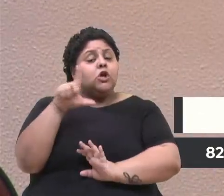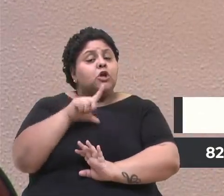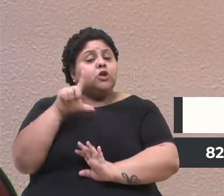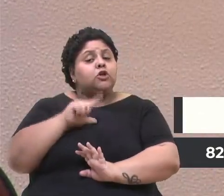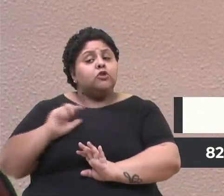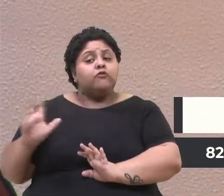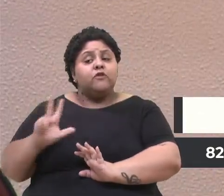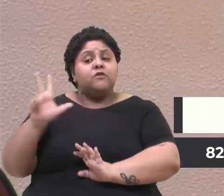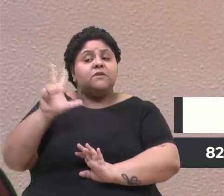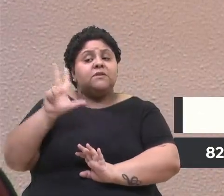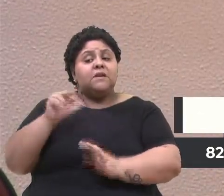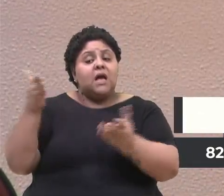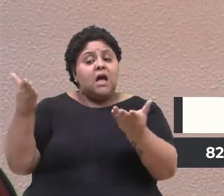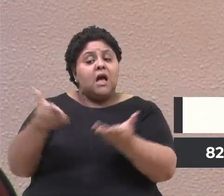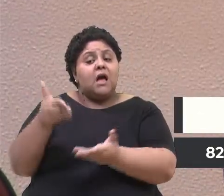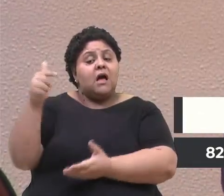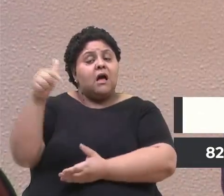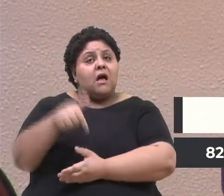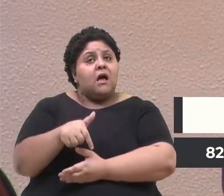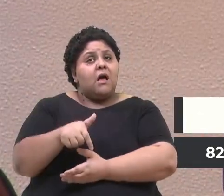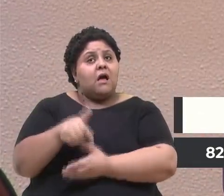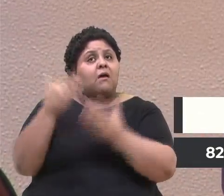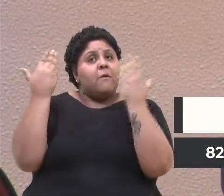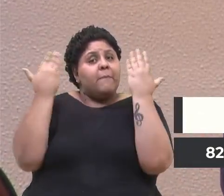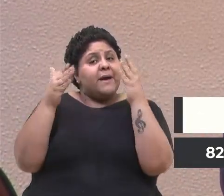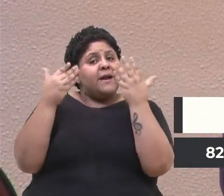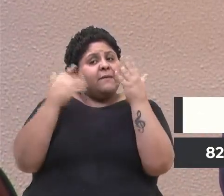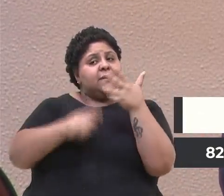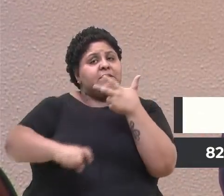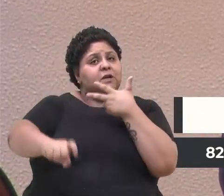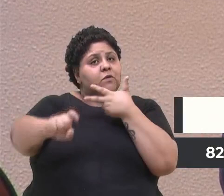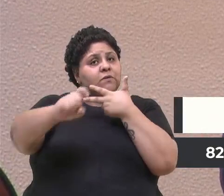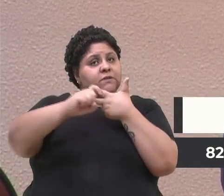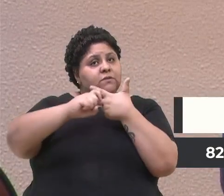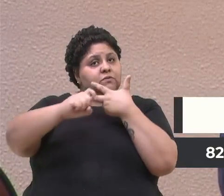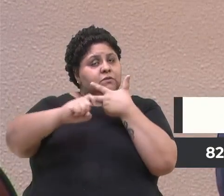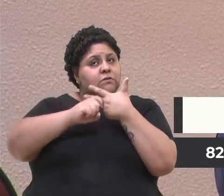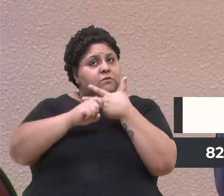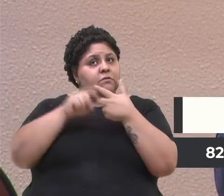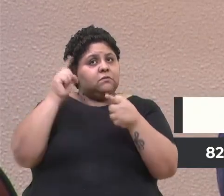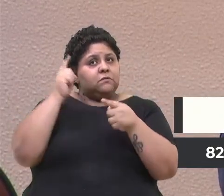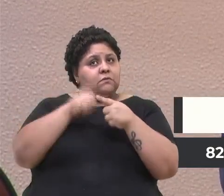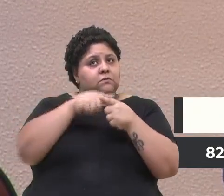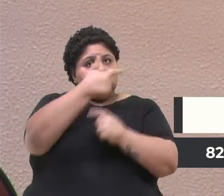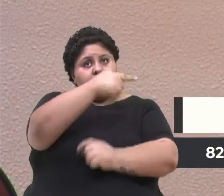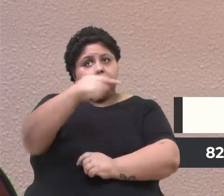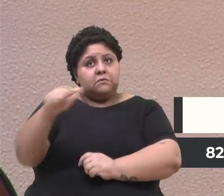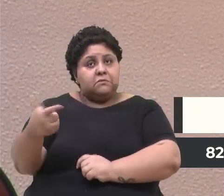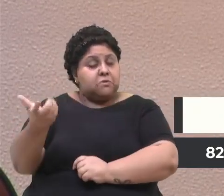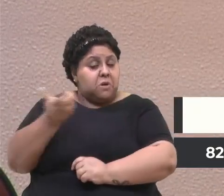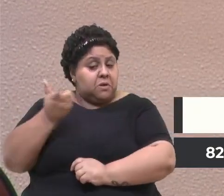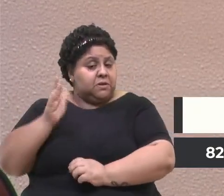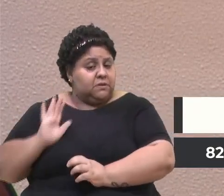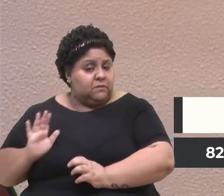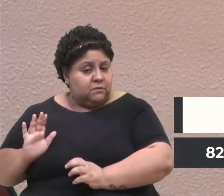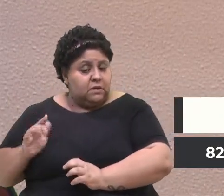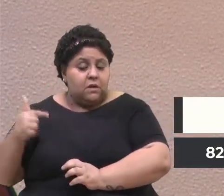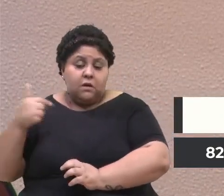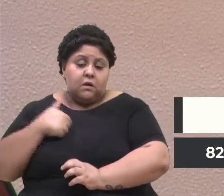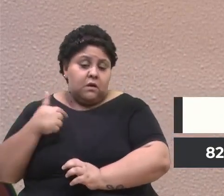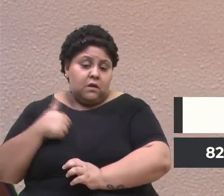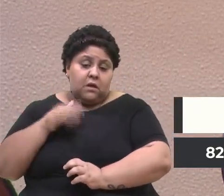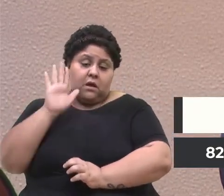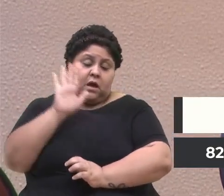aí, parabenizar o Executivo, porque se os outros não fizeram, eu não vou ficar